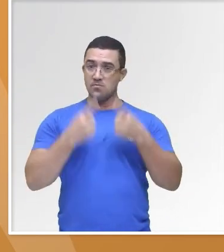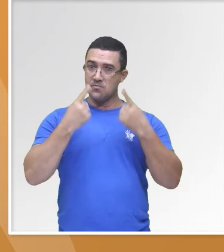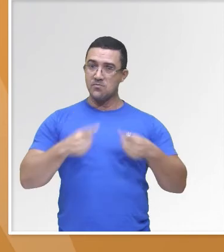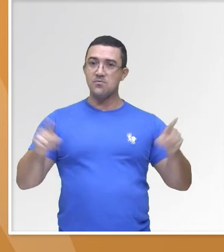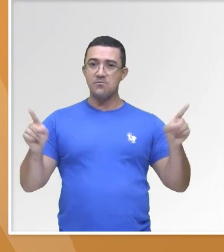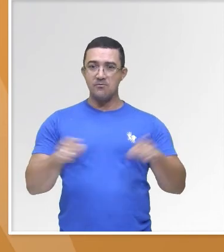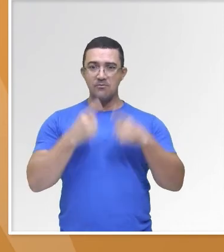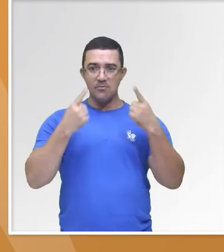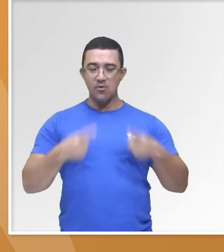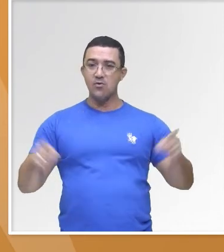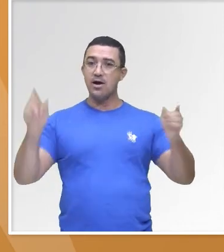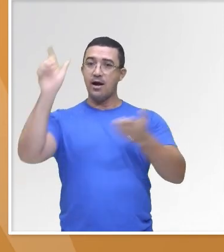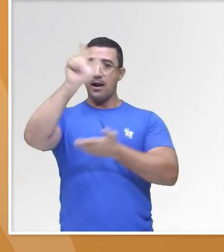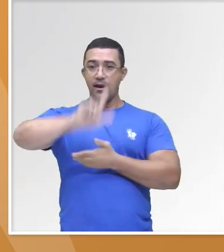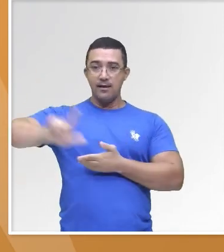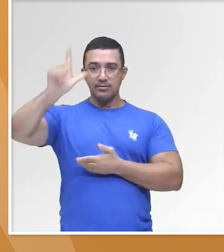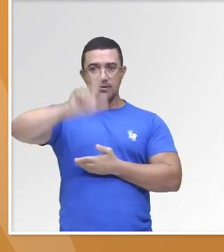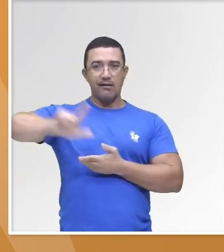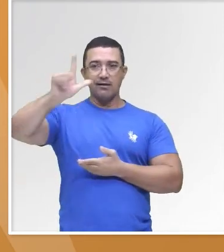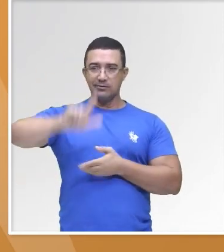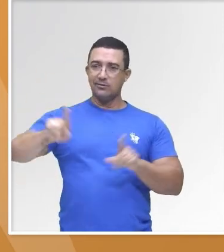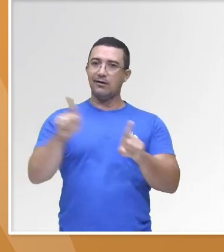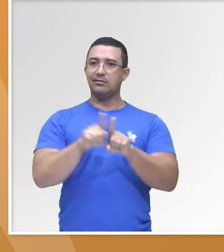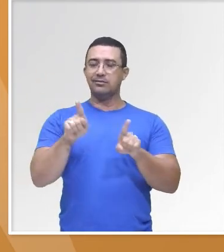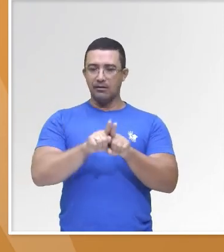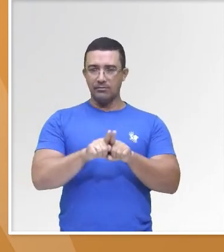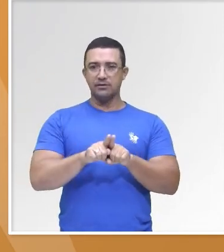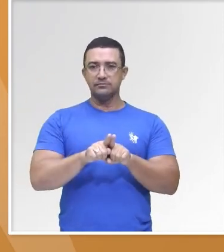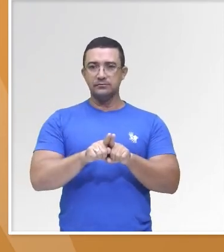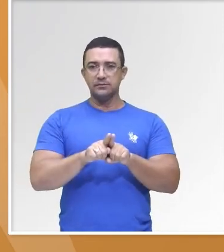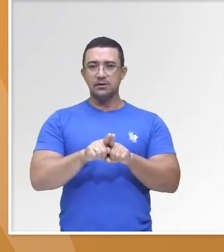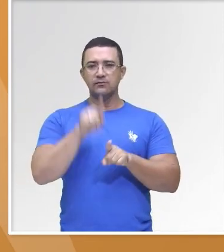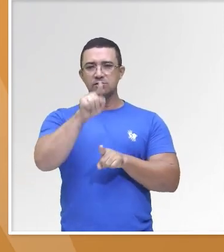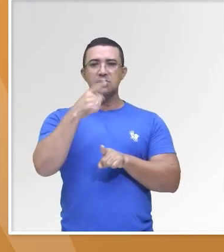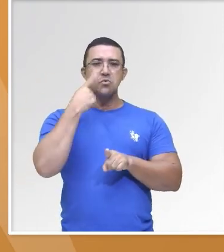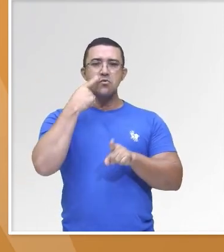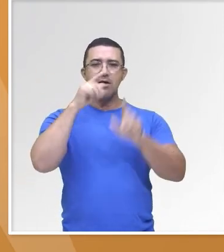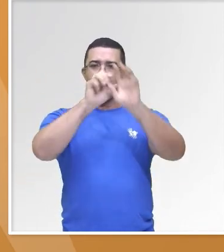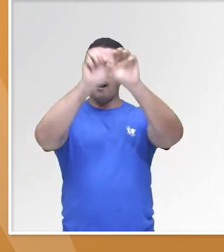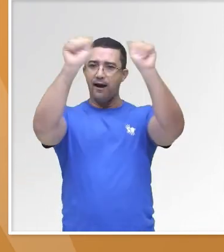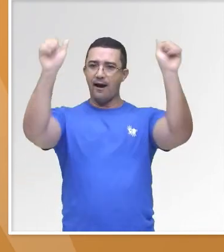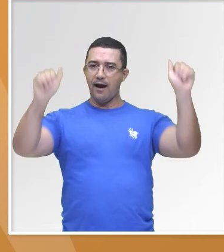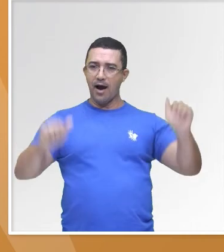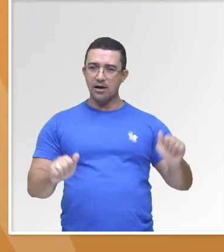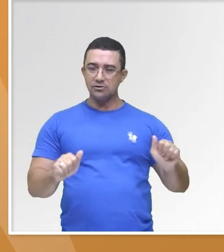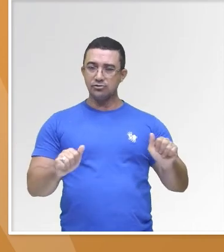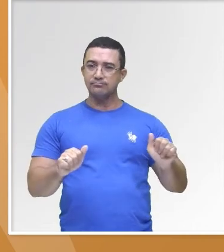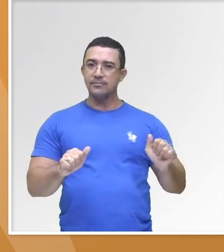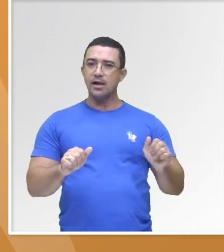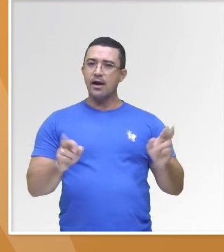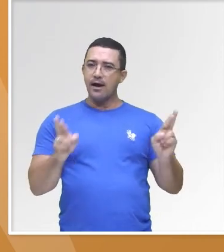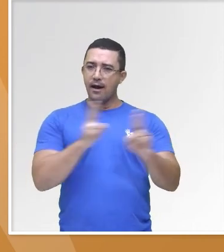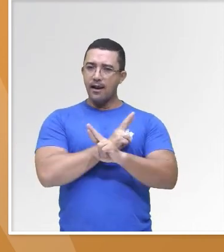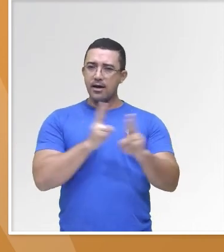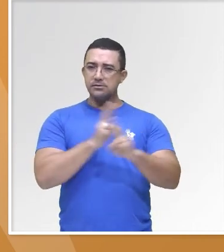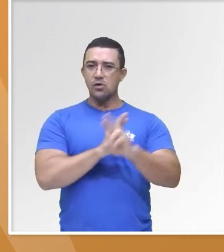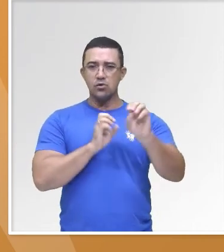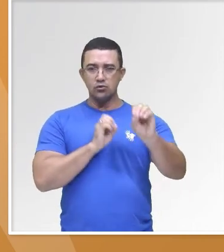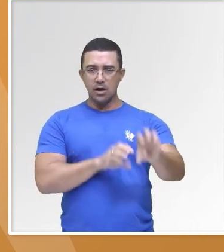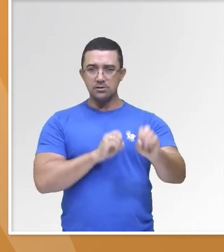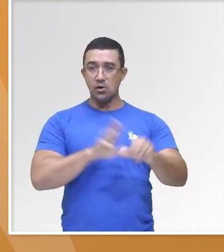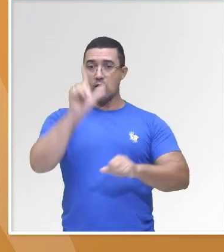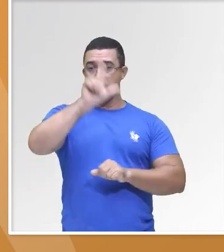a literatura também fazem parte da arte. Então, quando vocês verem arte aí, relacionem a educação, a